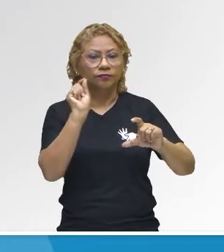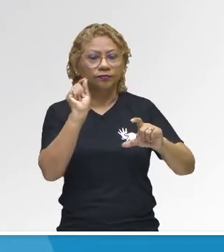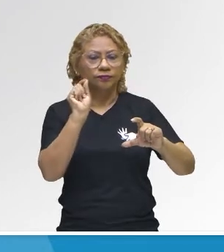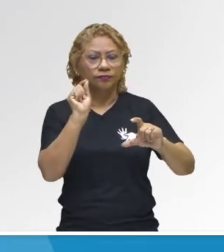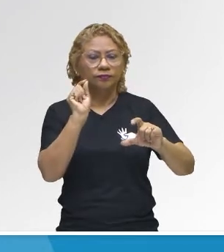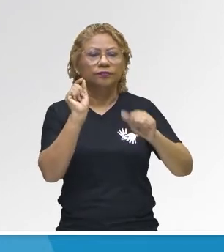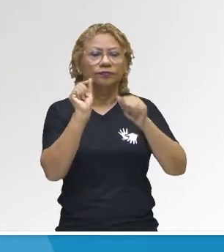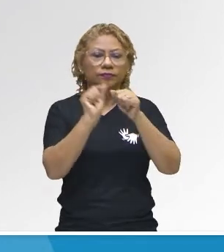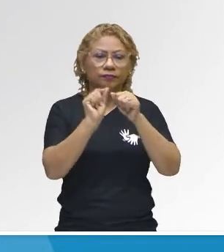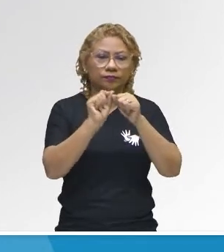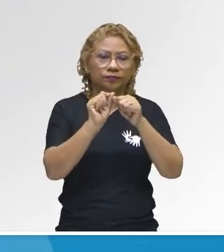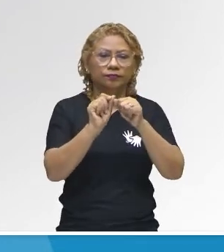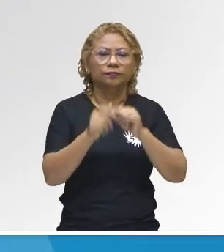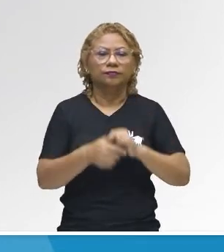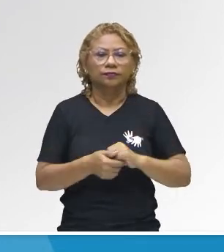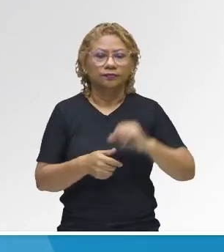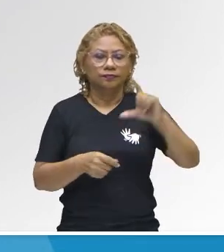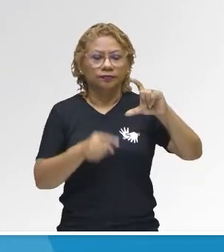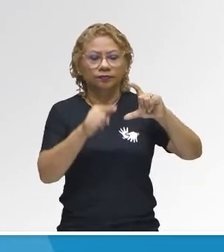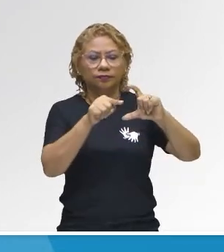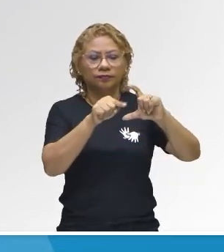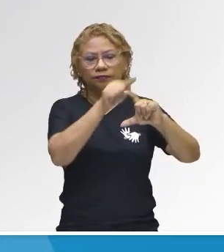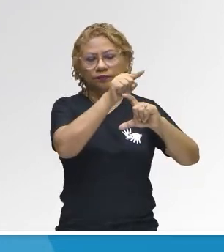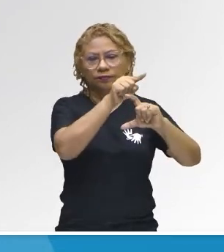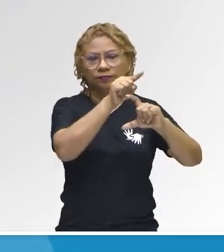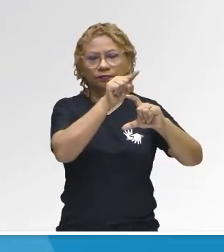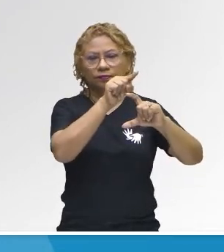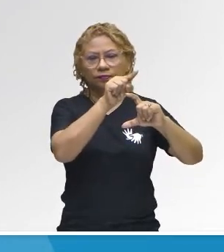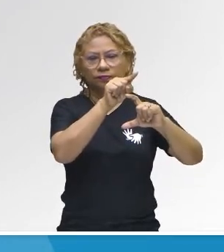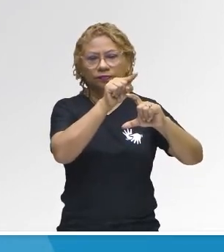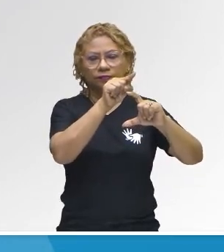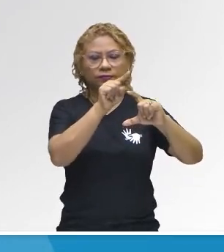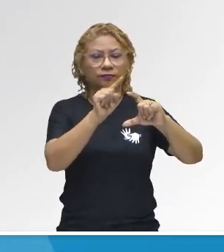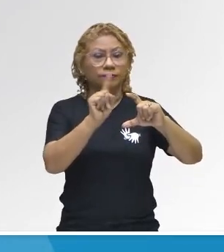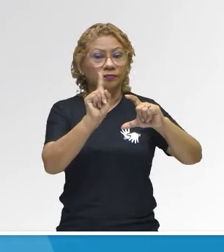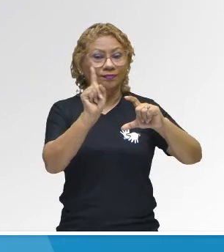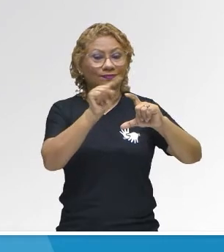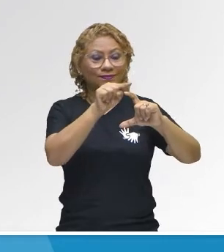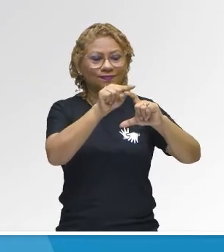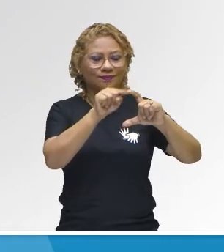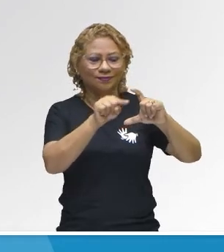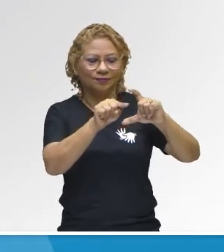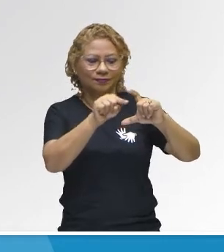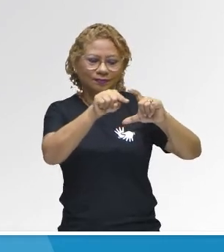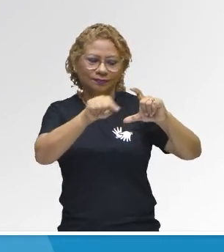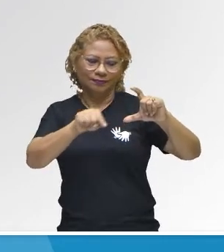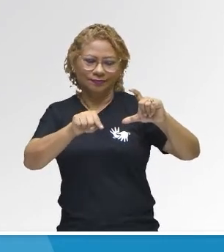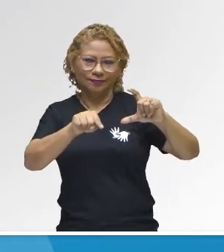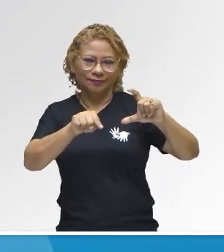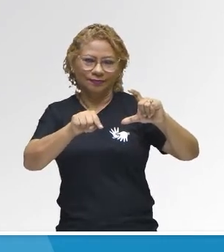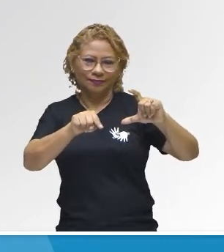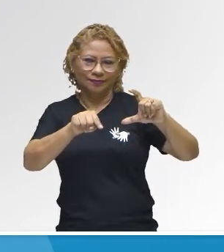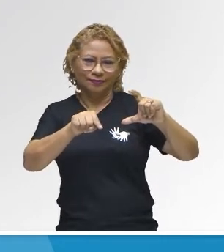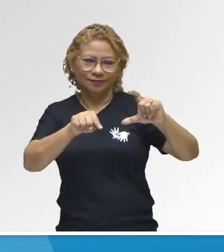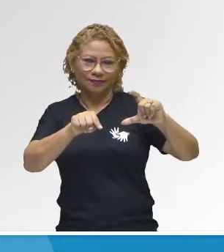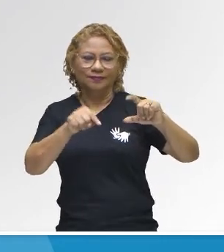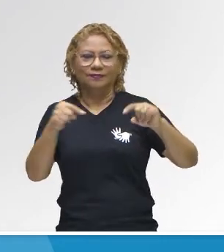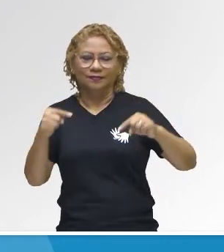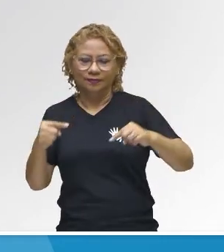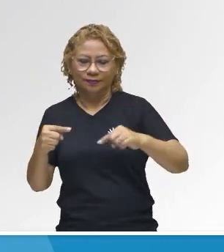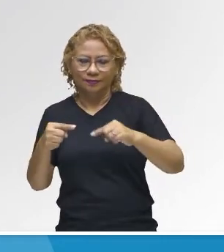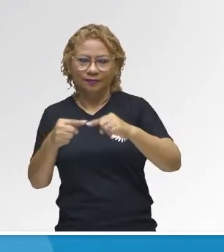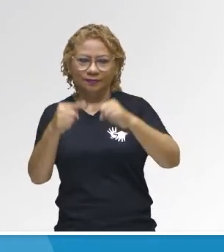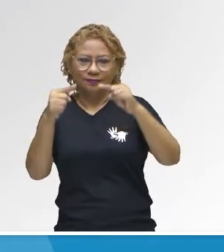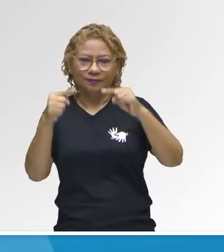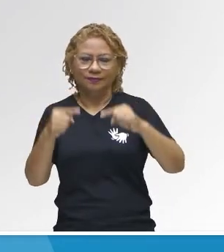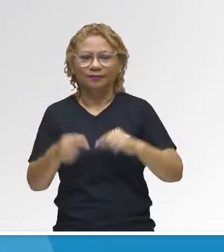reta aqui de 120 graus e ver que ela vai coincidir com o quê? Com